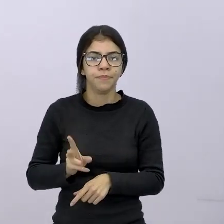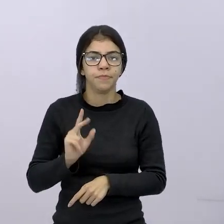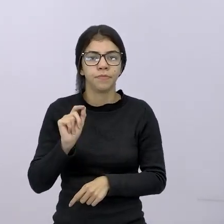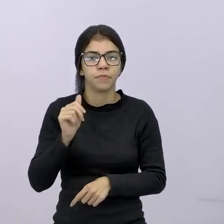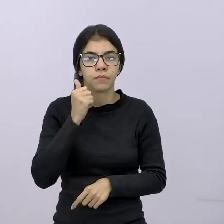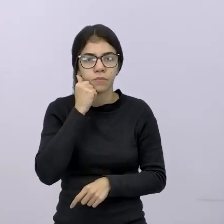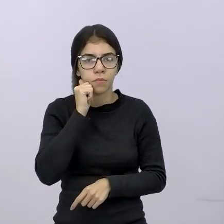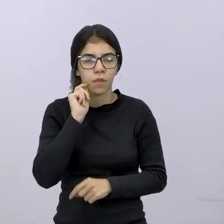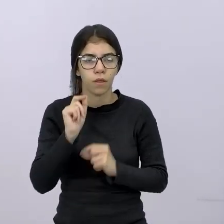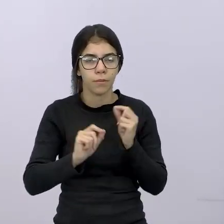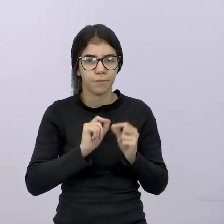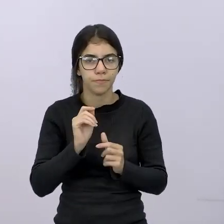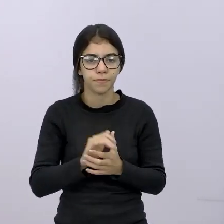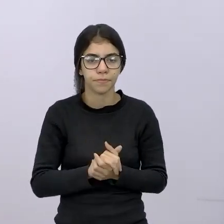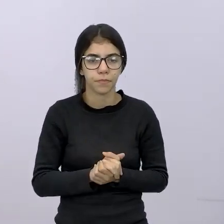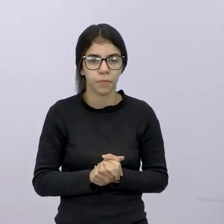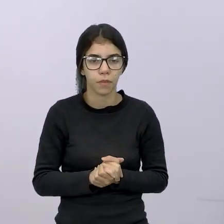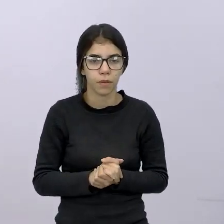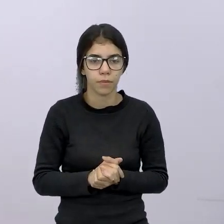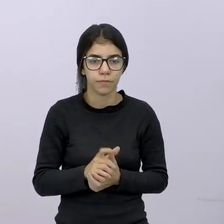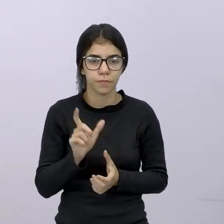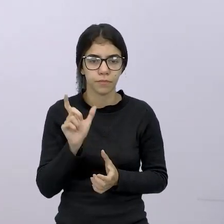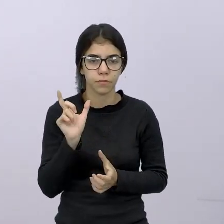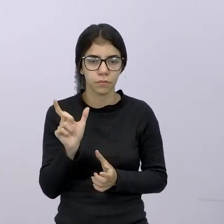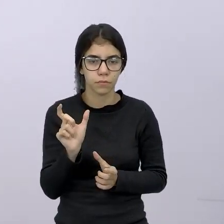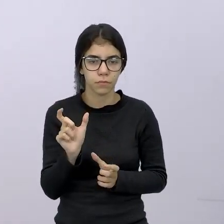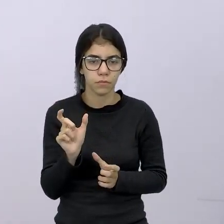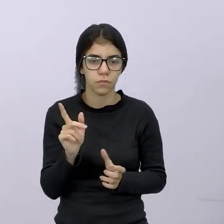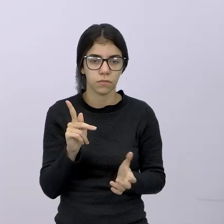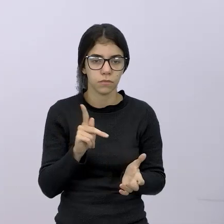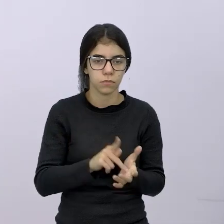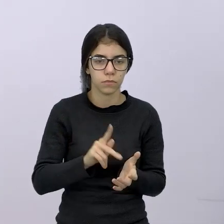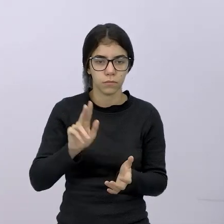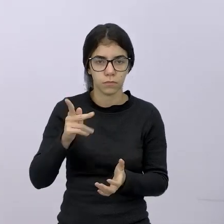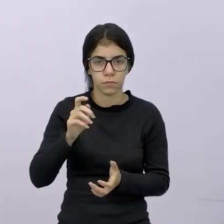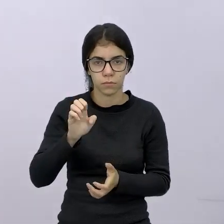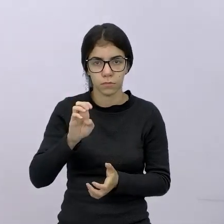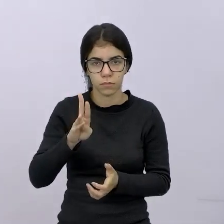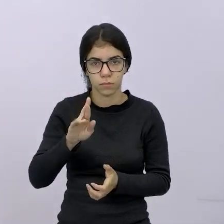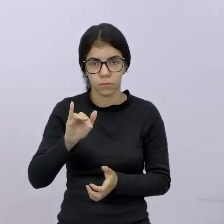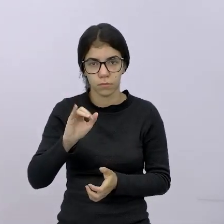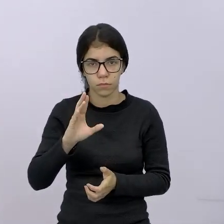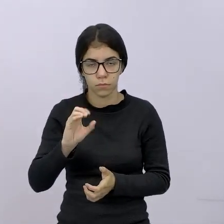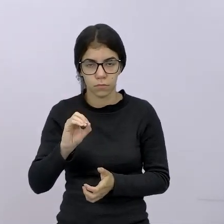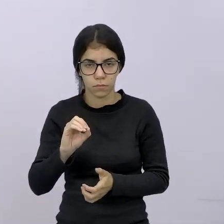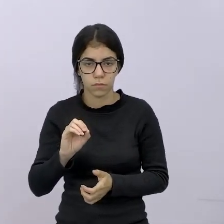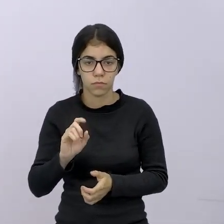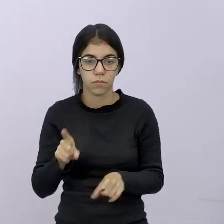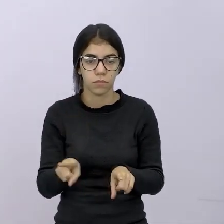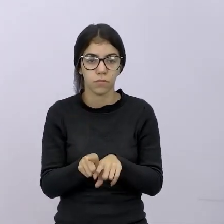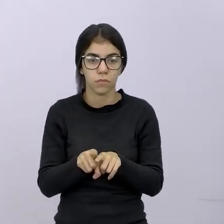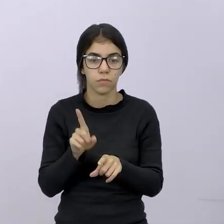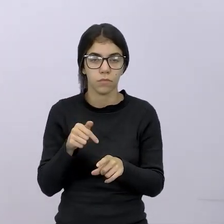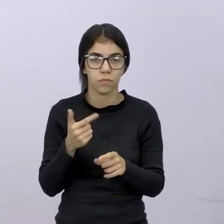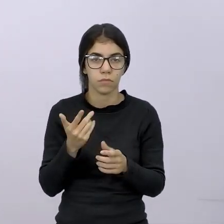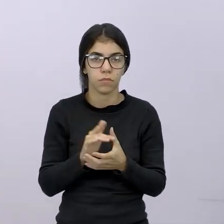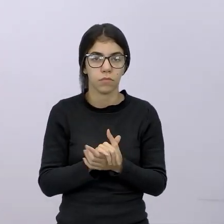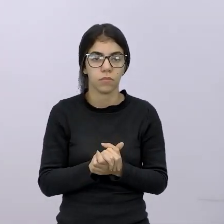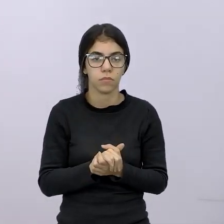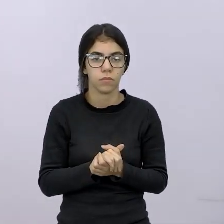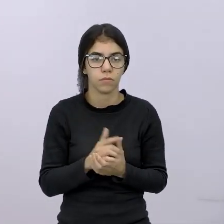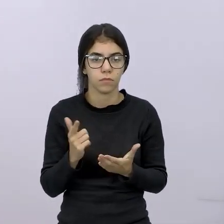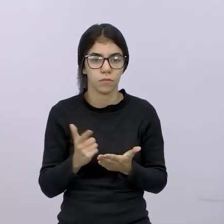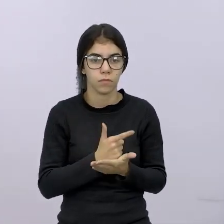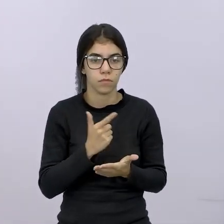esse sentido aí da palavra verdade em hebraico, emuná. Tá certo, pessoal? Isso também de acordo com o